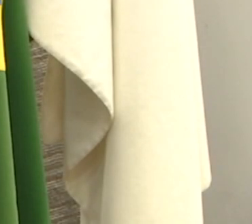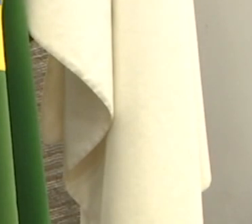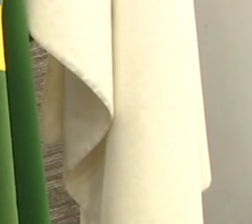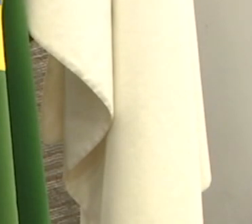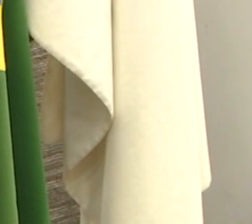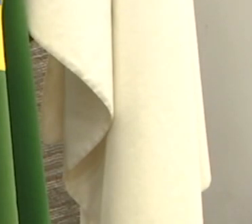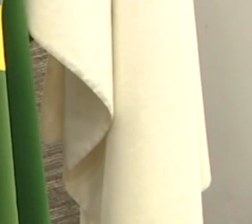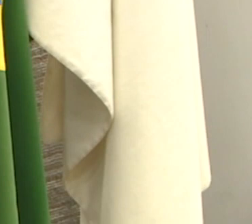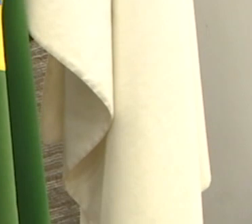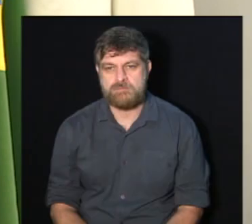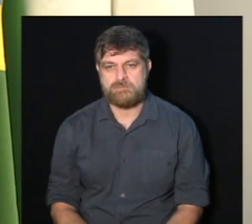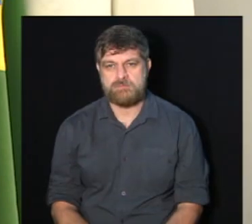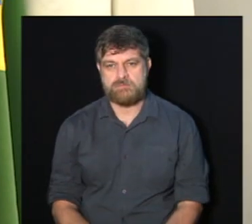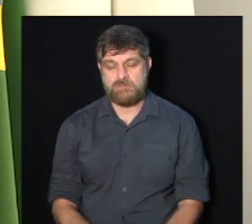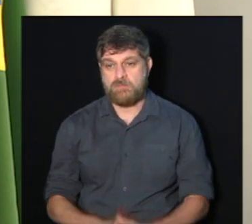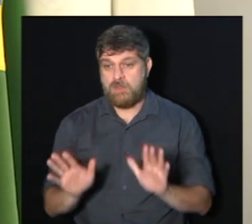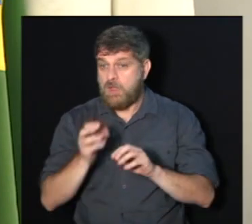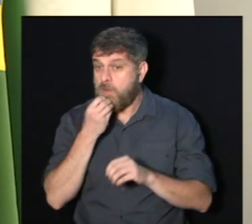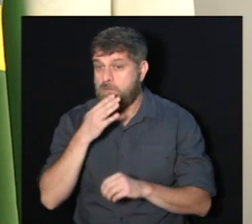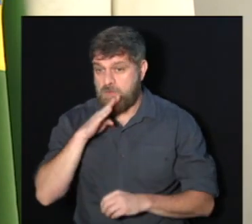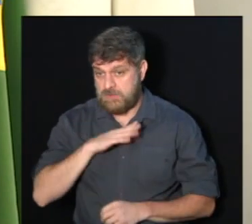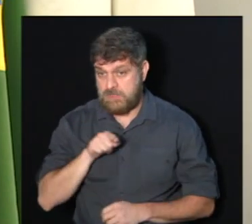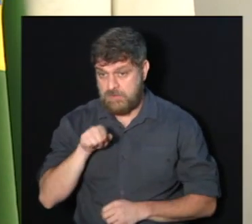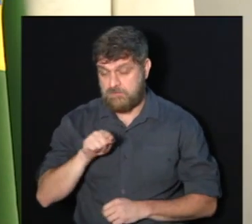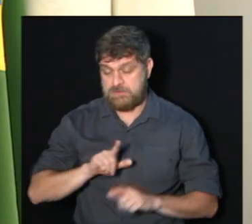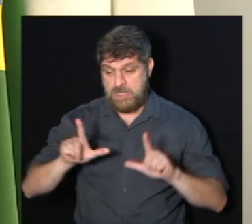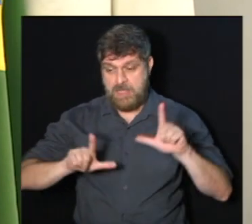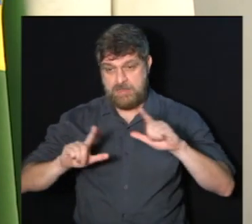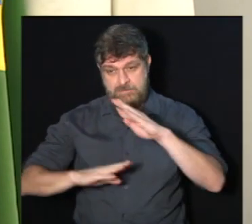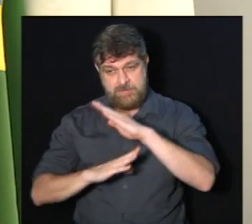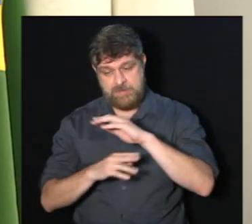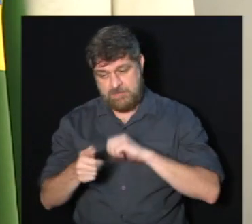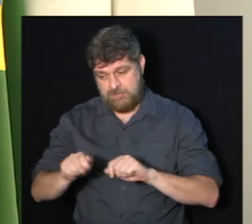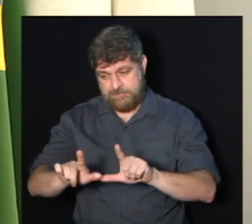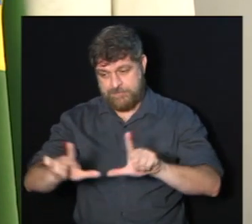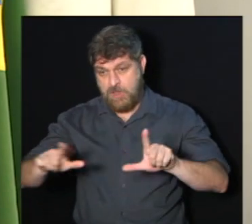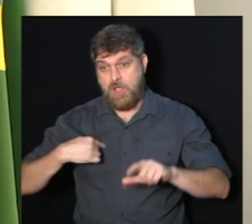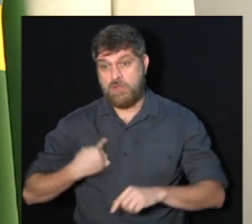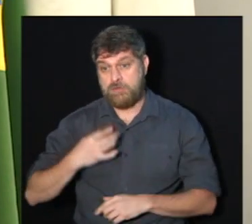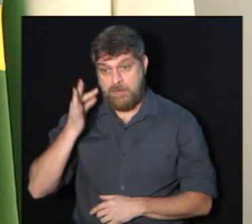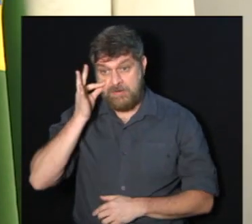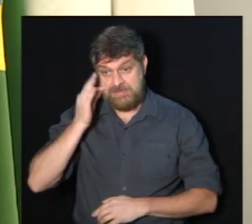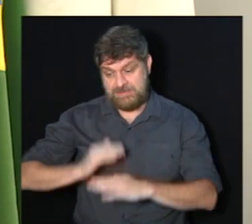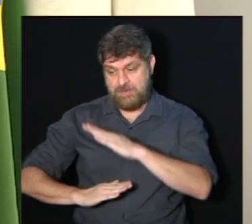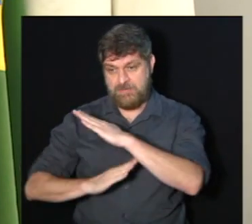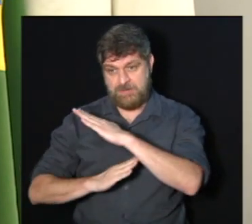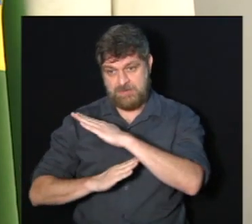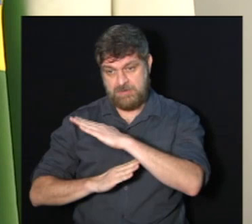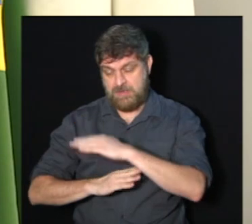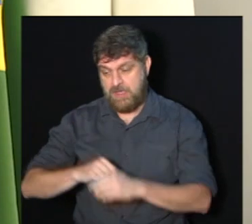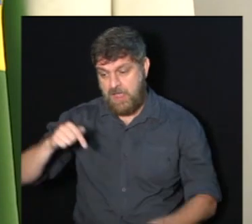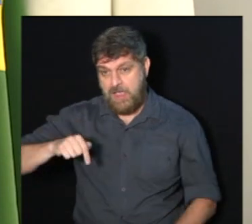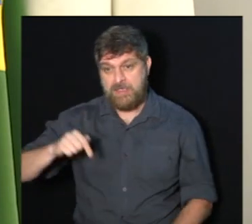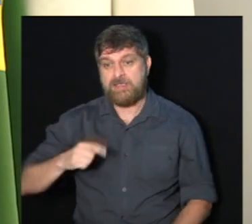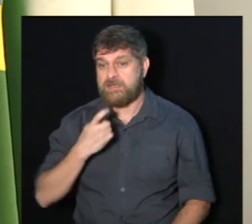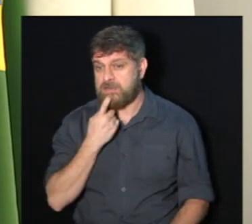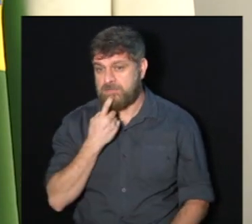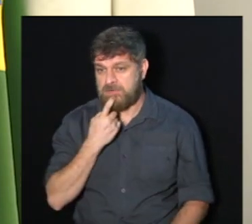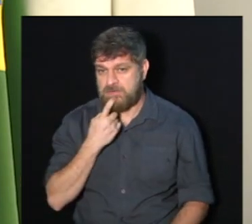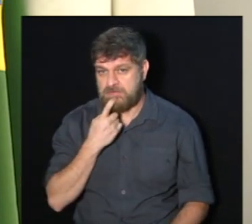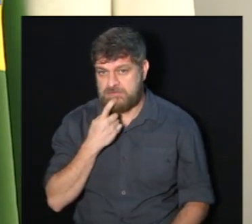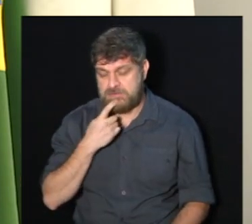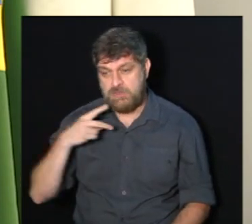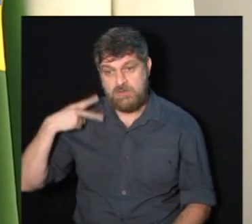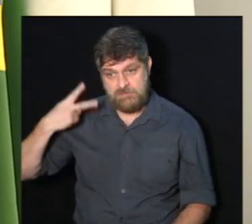Olá, muito boa tarde para você que nos acompanha pela TV Câmara Campinas. Nós falamos ao vivo aqui do plenário José Maria Matosinho, o plenário da